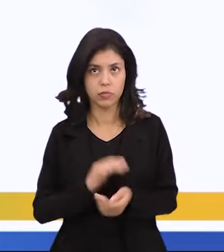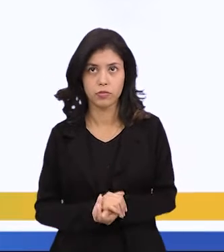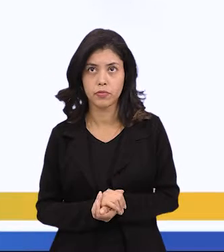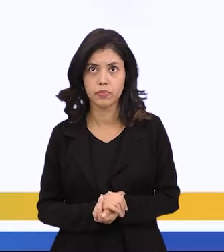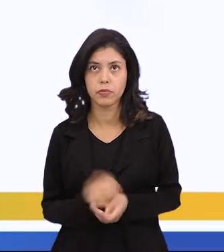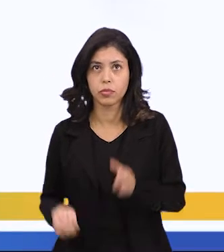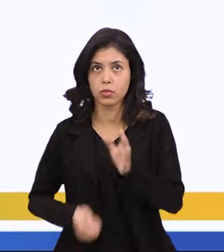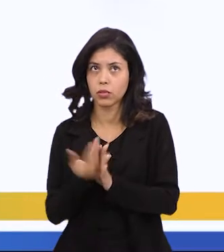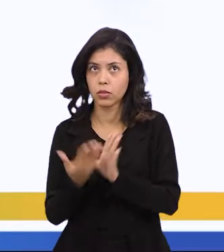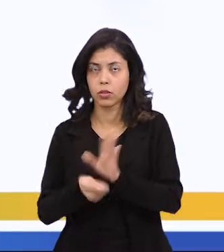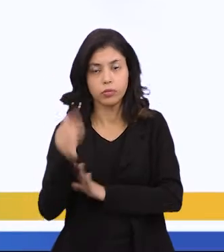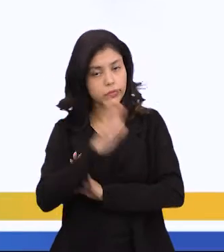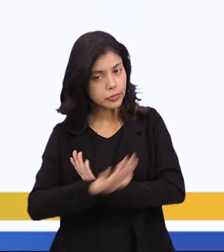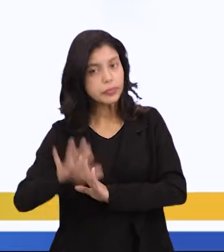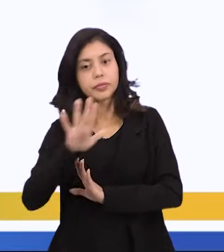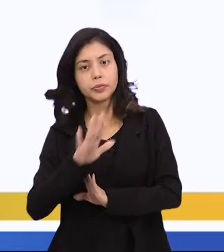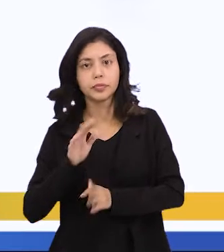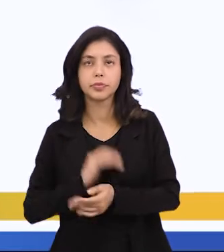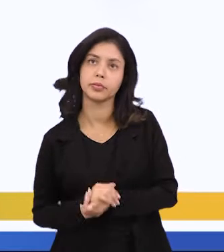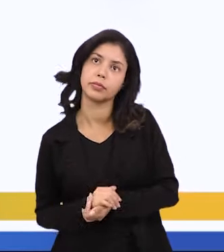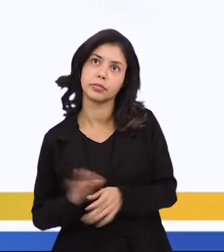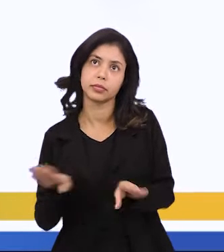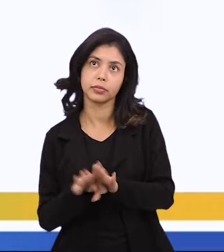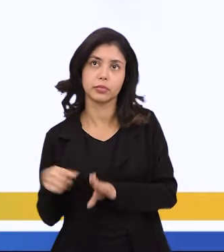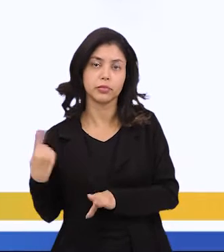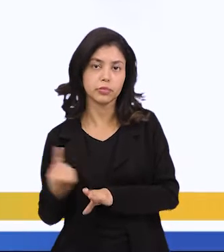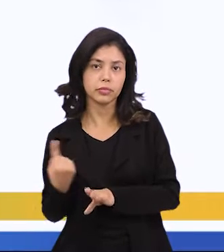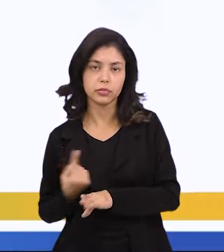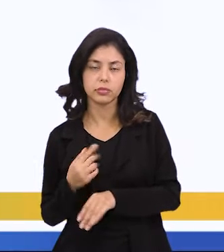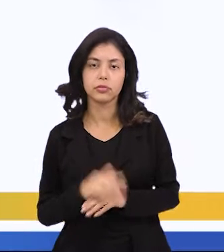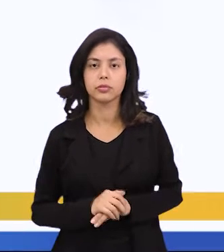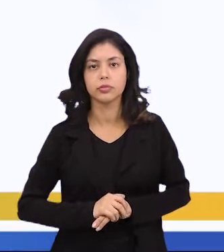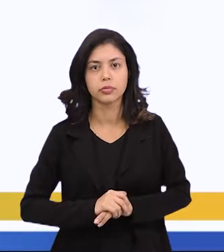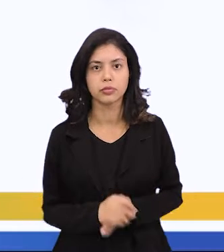população originária, e a população isolada.